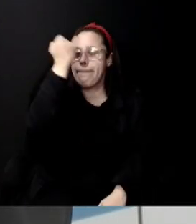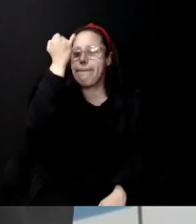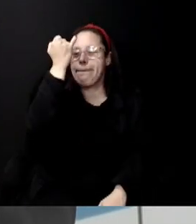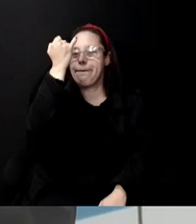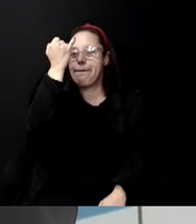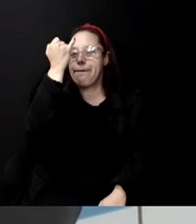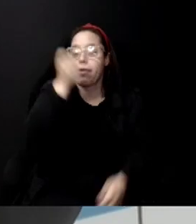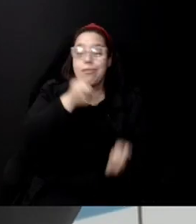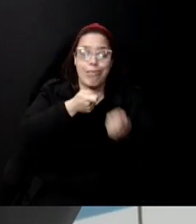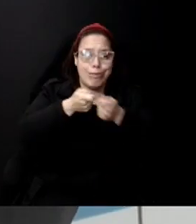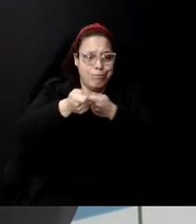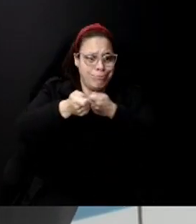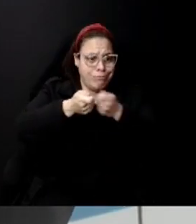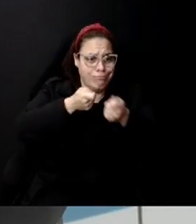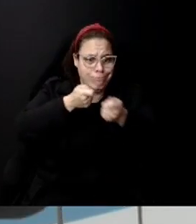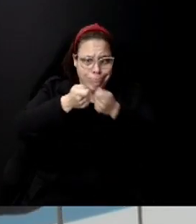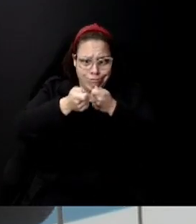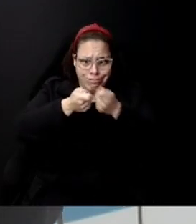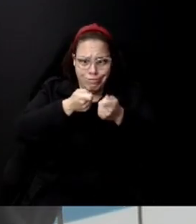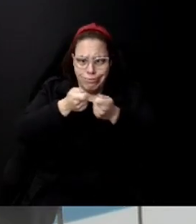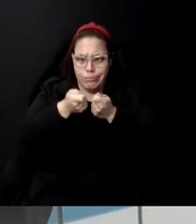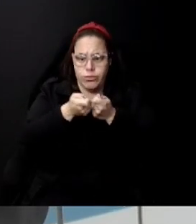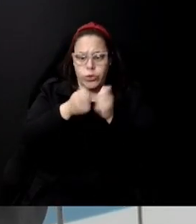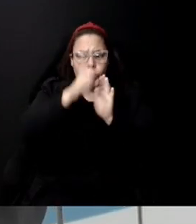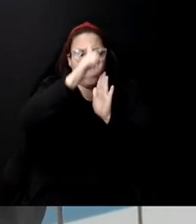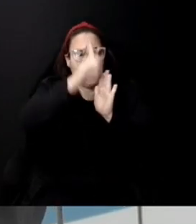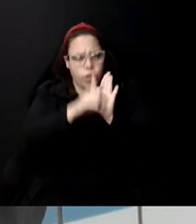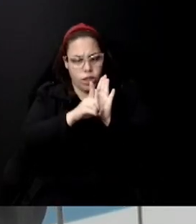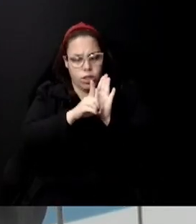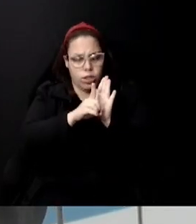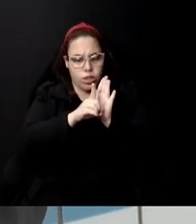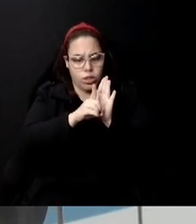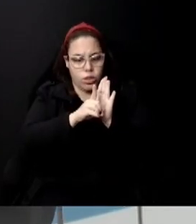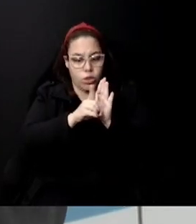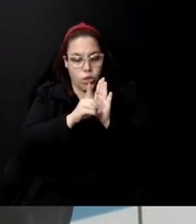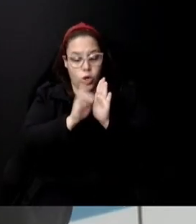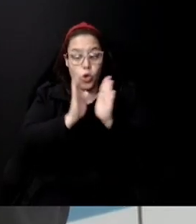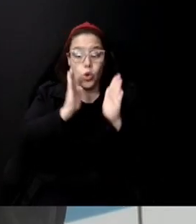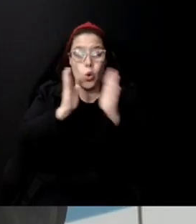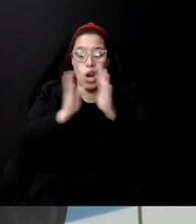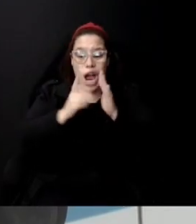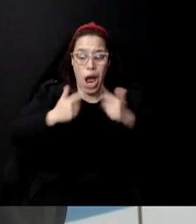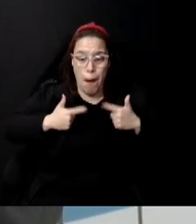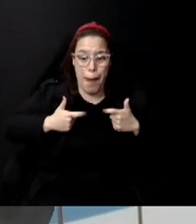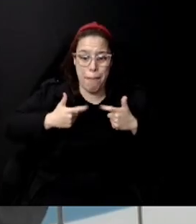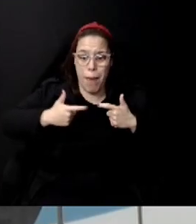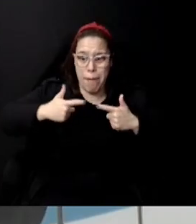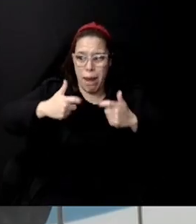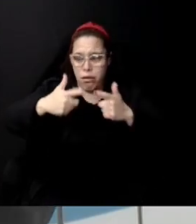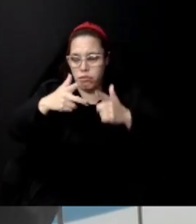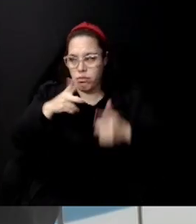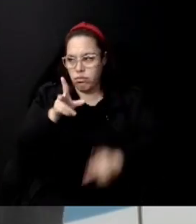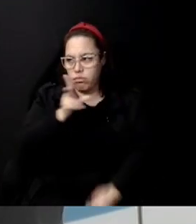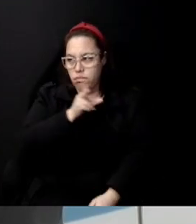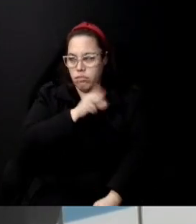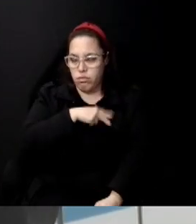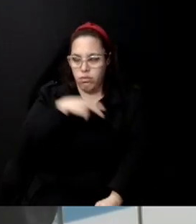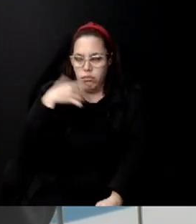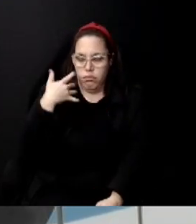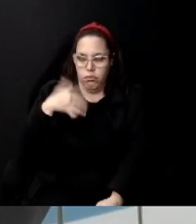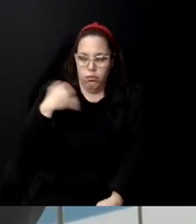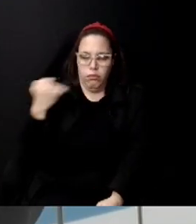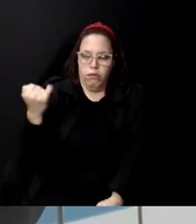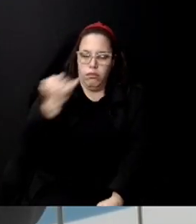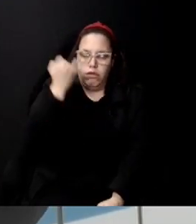regular o direito durante o conflito armado. E aqui é importante a gente fazer uma